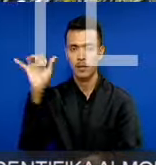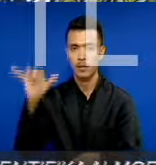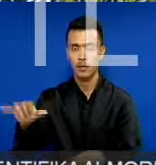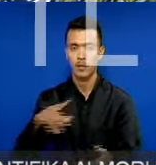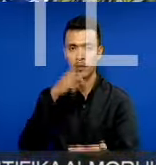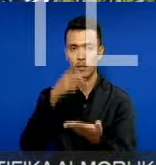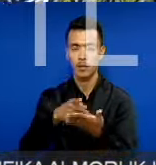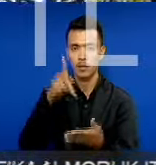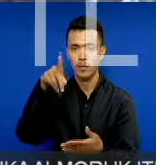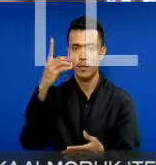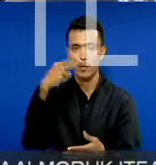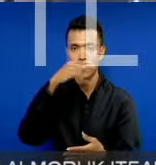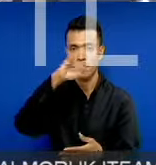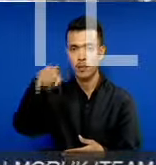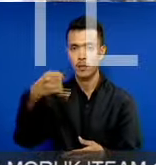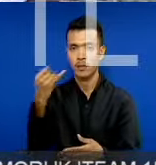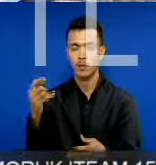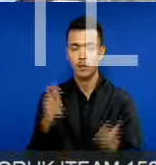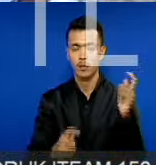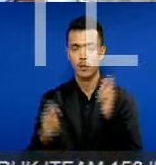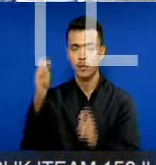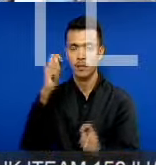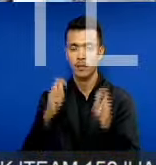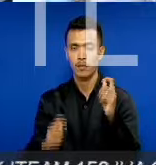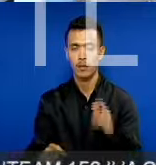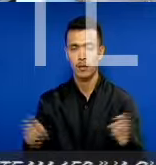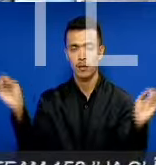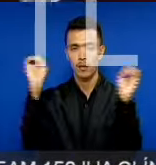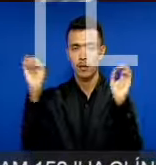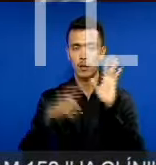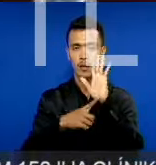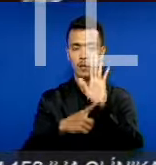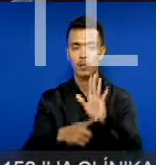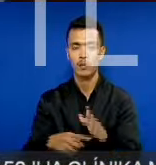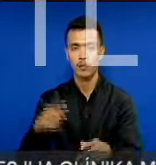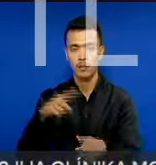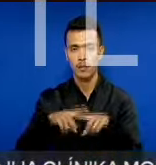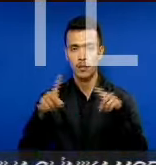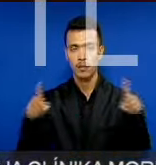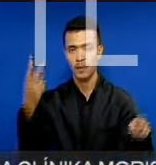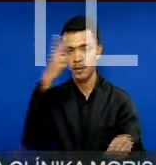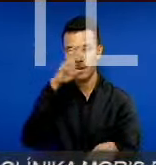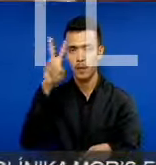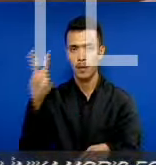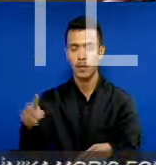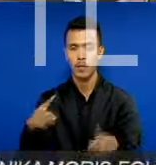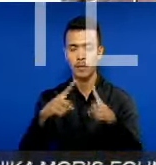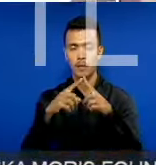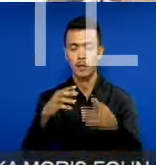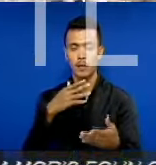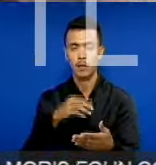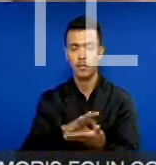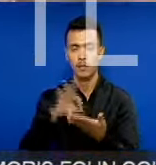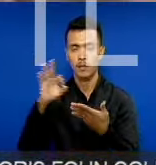husi pede hagazota nem, Tribunal Recurso interfere la pronuncia ba mérito, mai behare deit ba questão formalidade